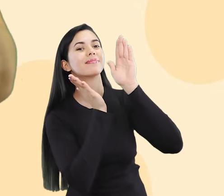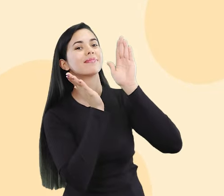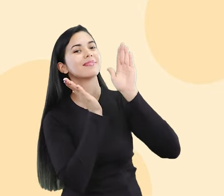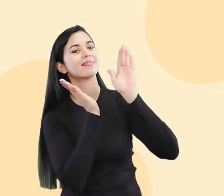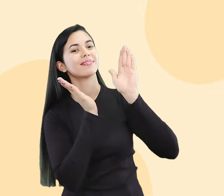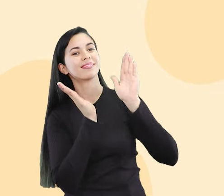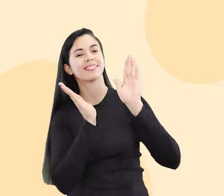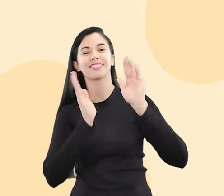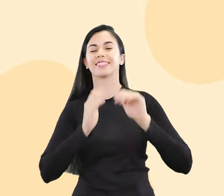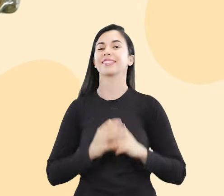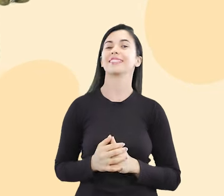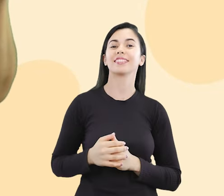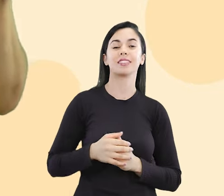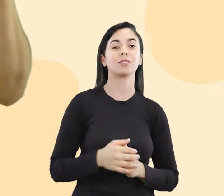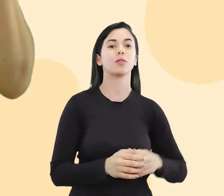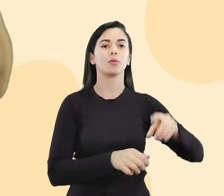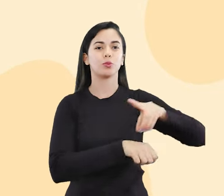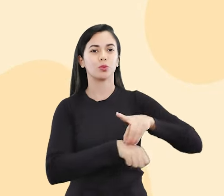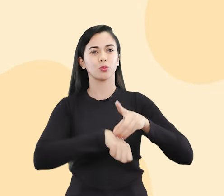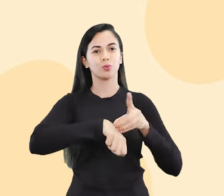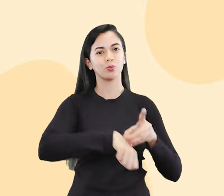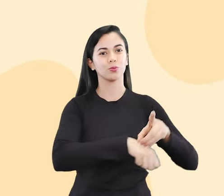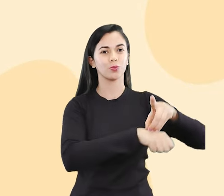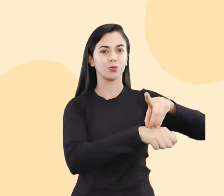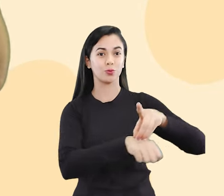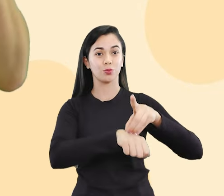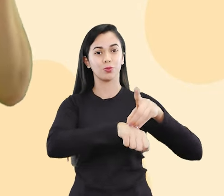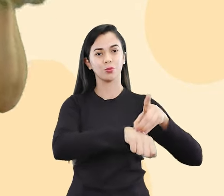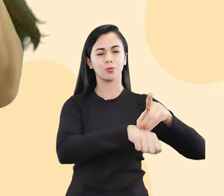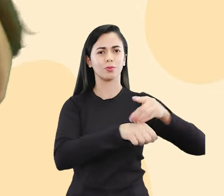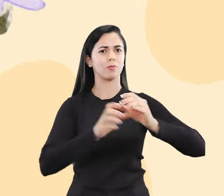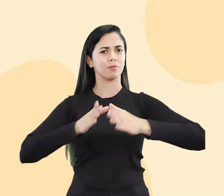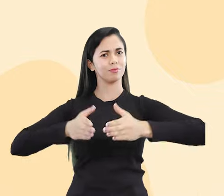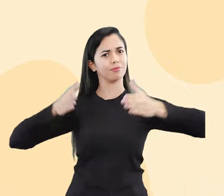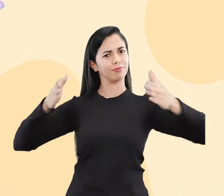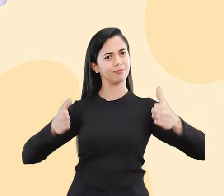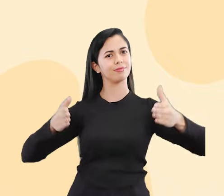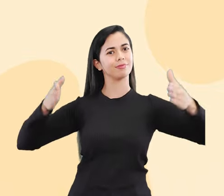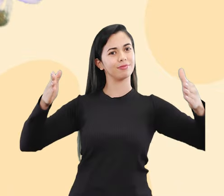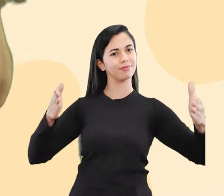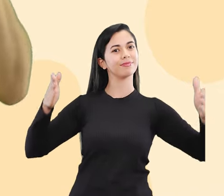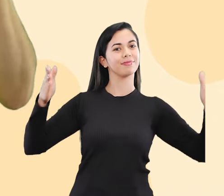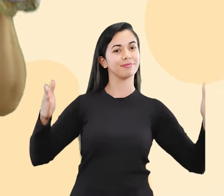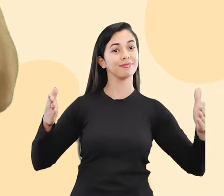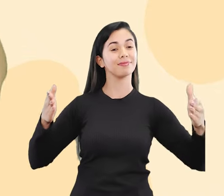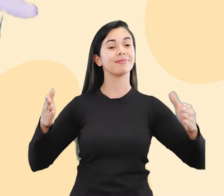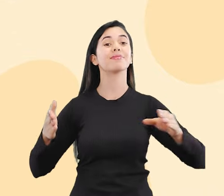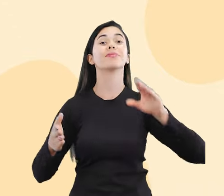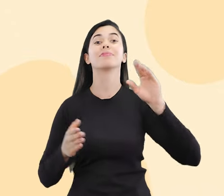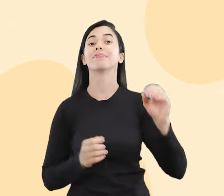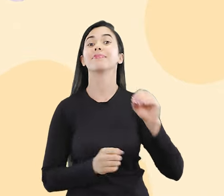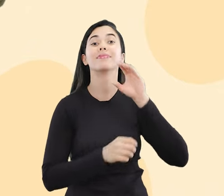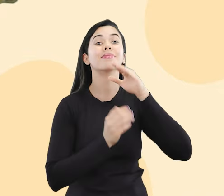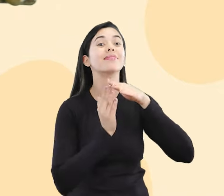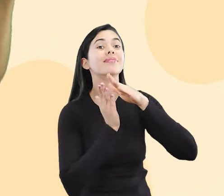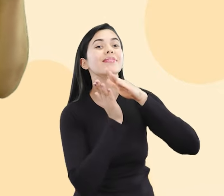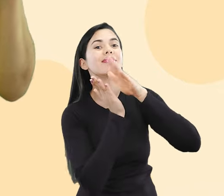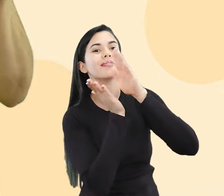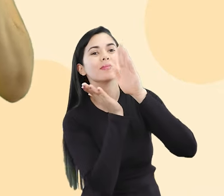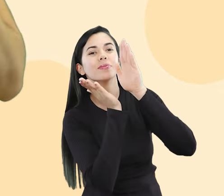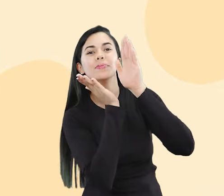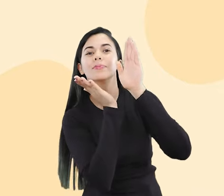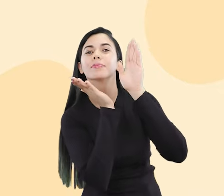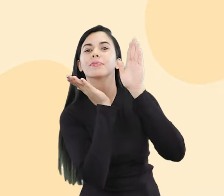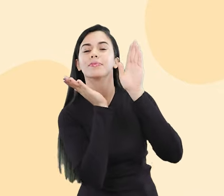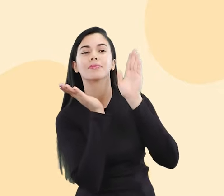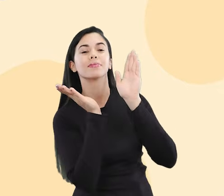abre o seu bocão. O dinossauro bem grandão, ele